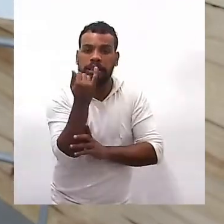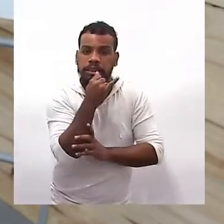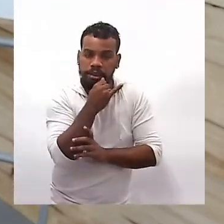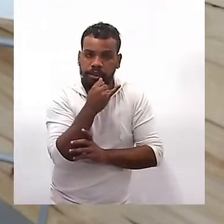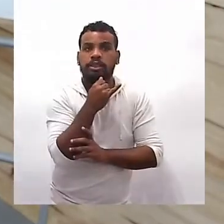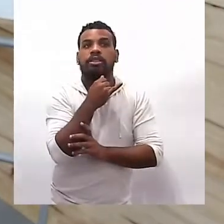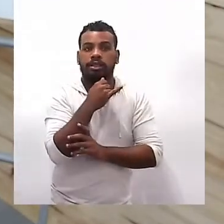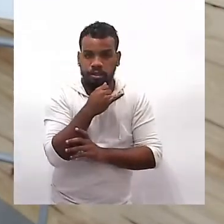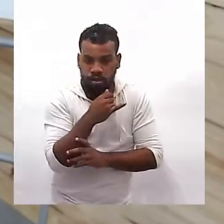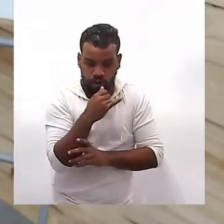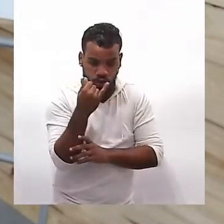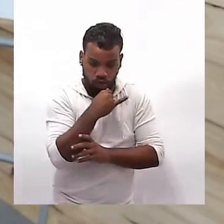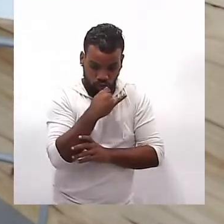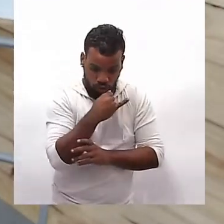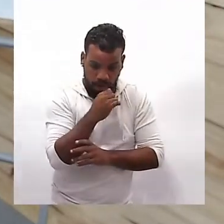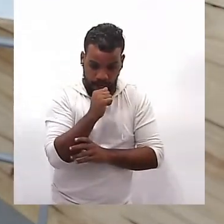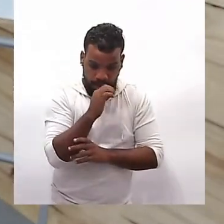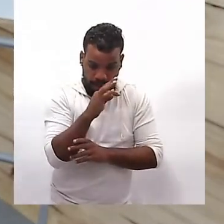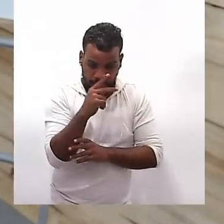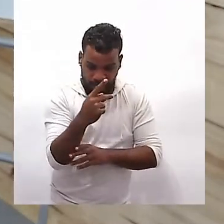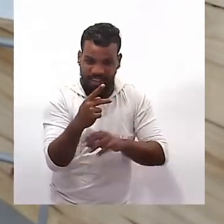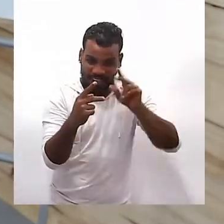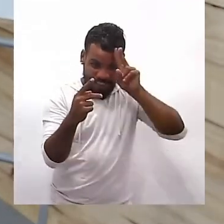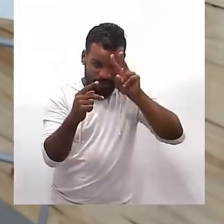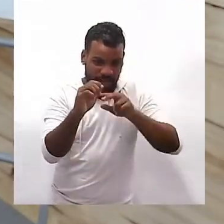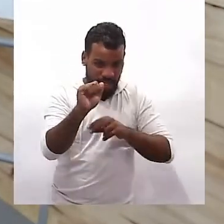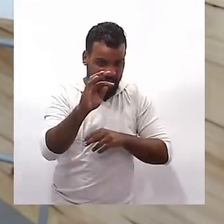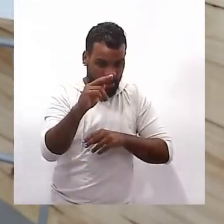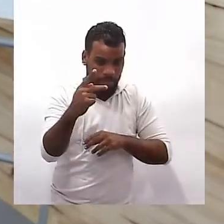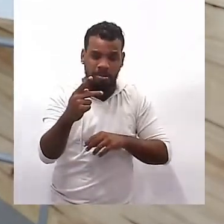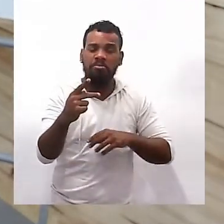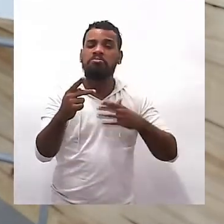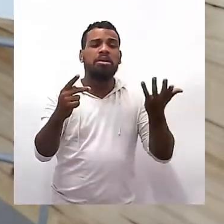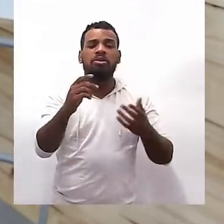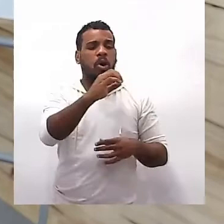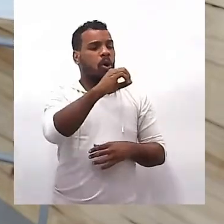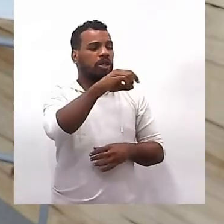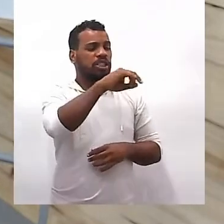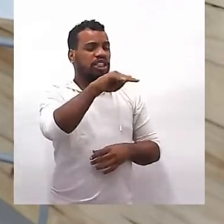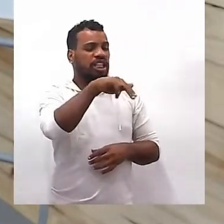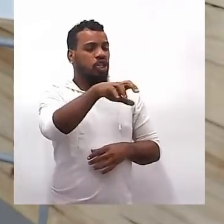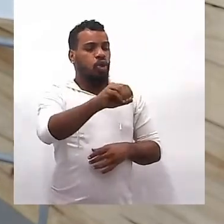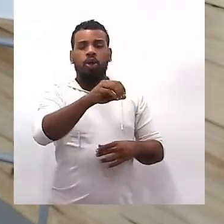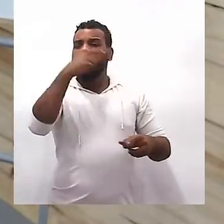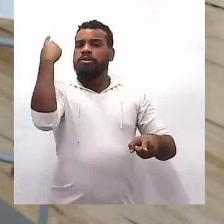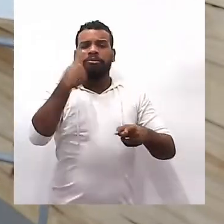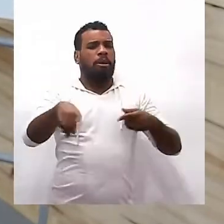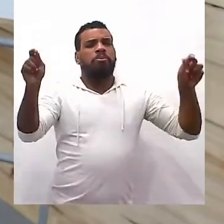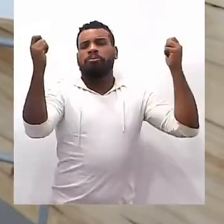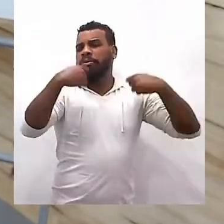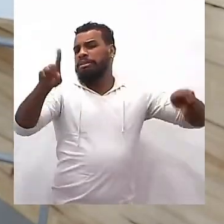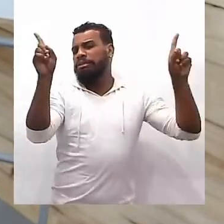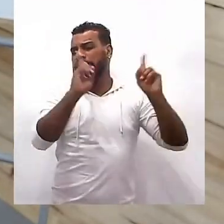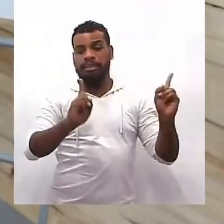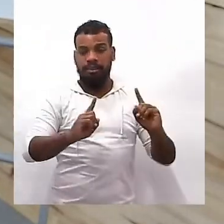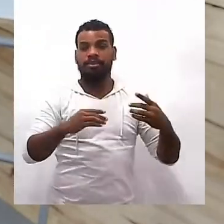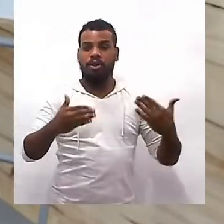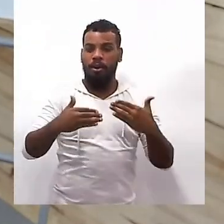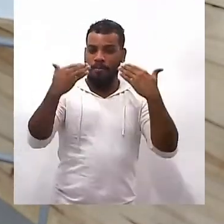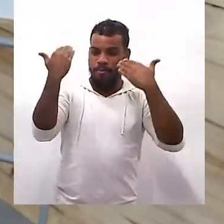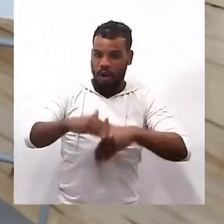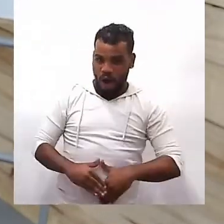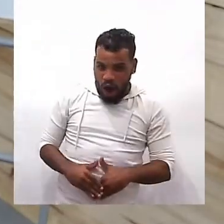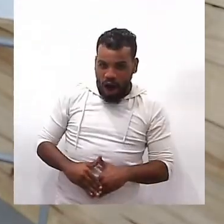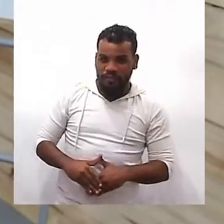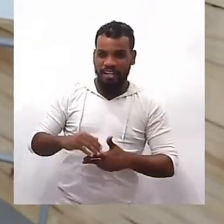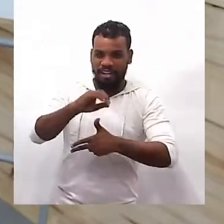seja, produz ATP sem usar oxigênio. Por isso que vocês marcam nas provas dos vestibulares e na